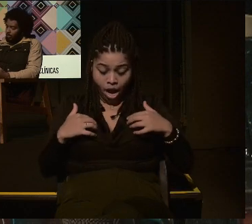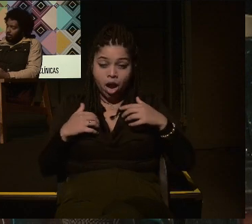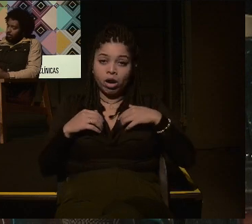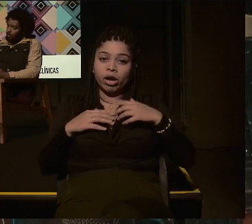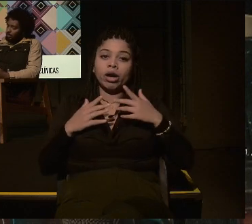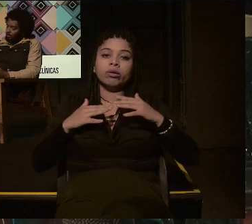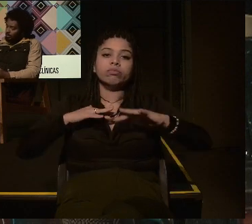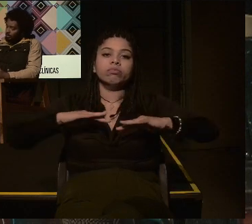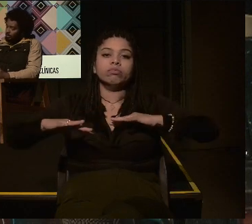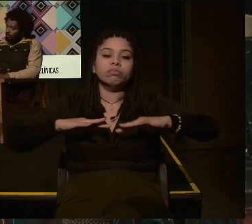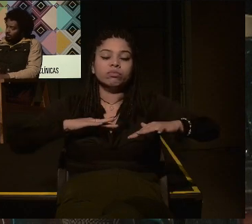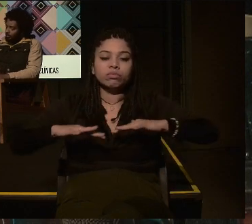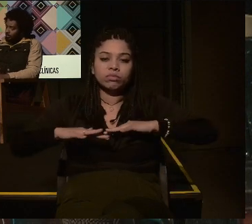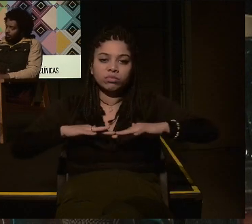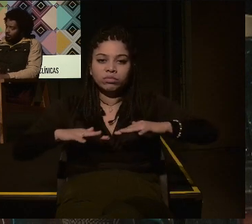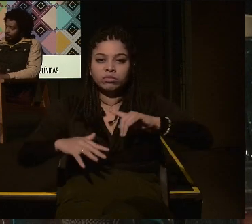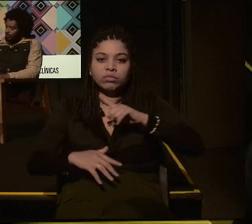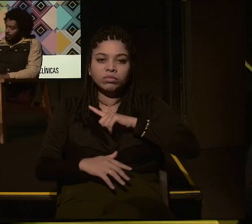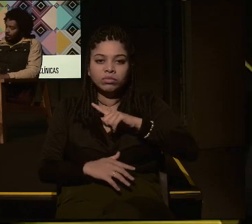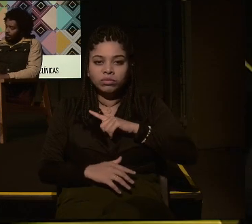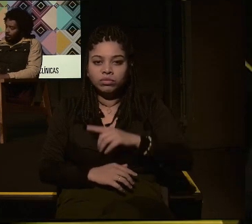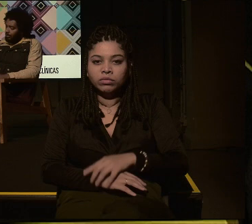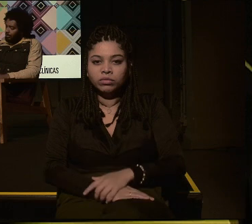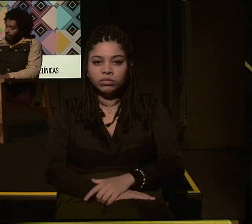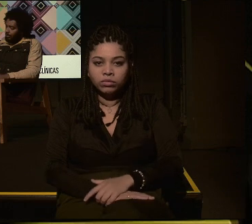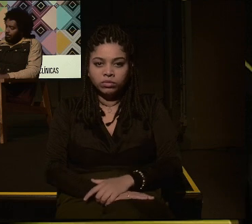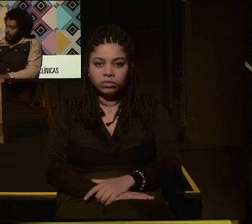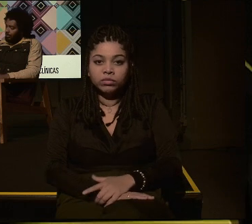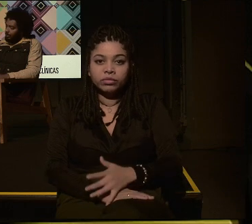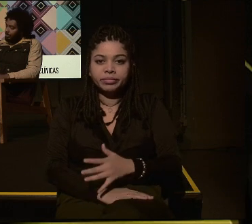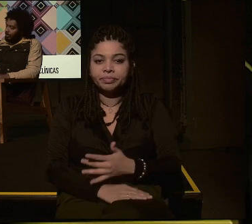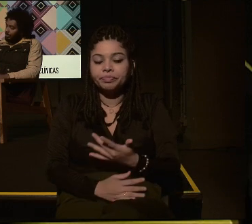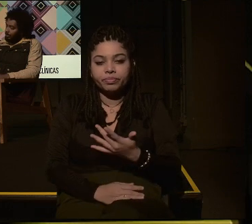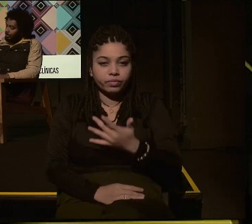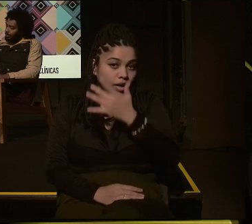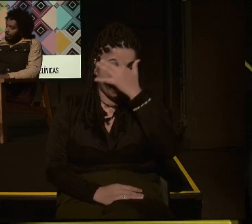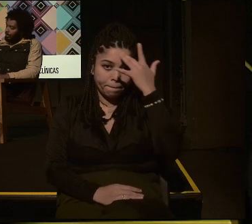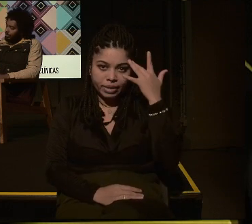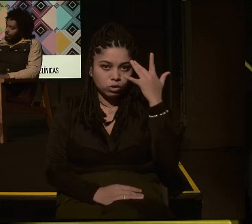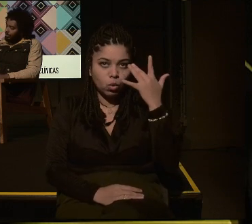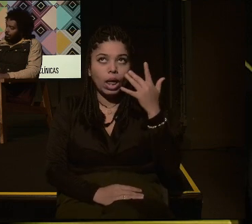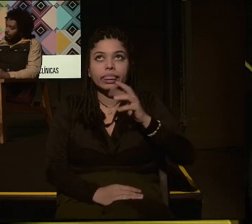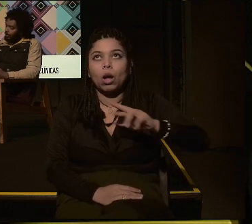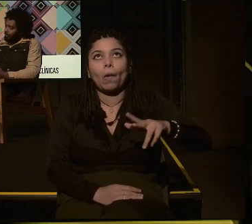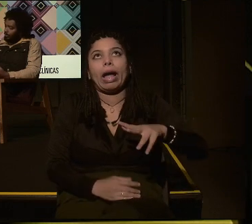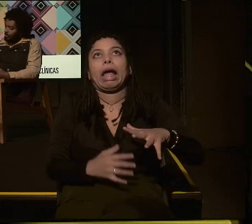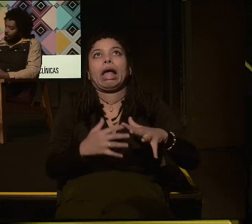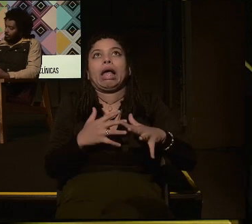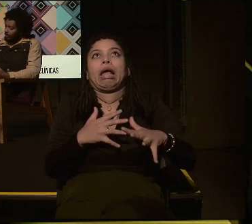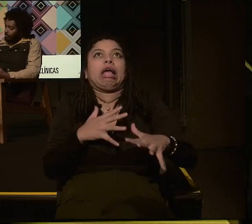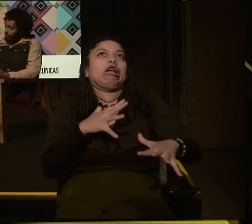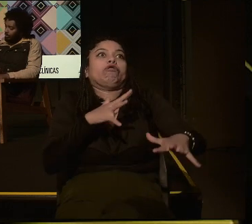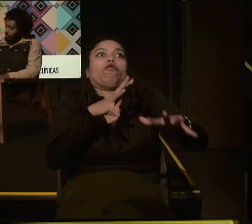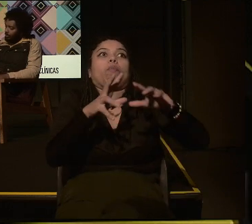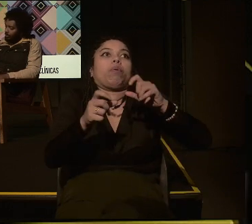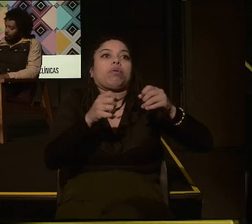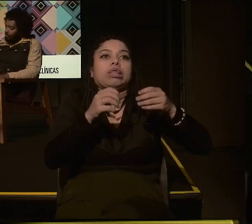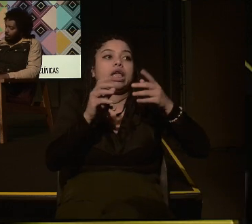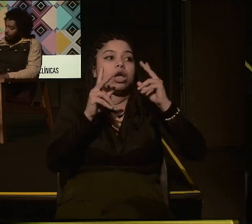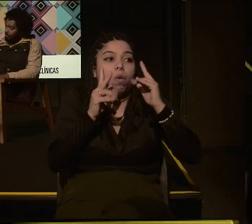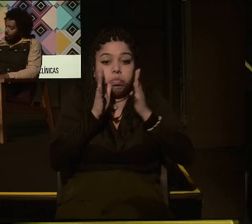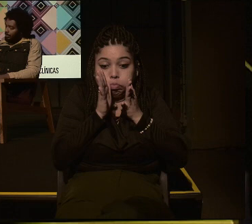trânsito. Porque aí, mesmo quem não é estrito senso quilombola, pode se aquilombar.